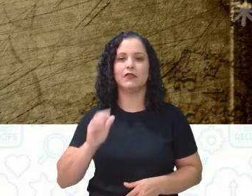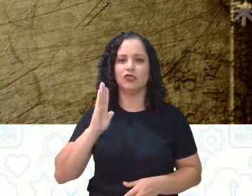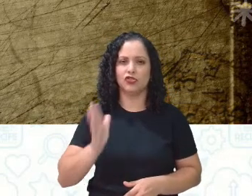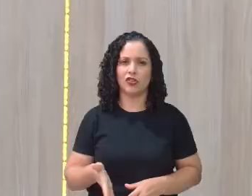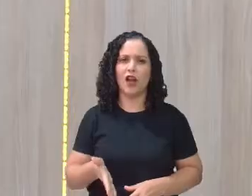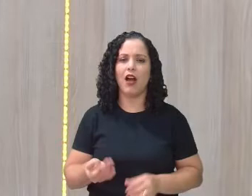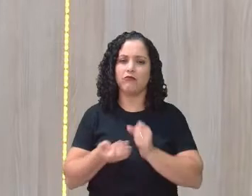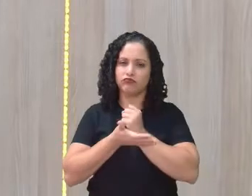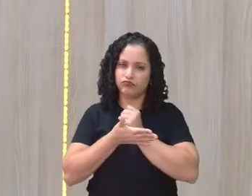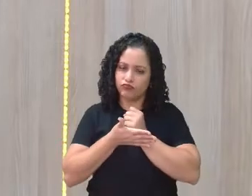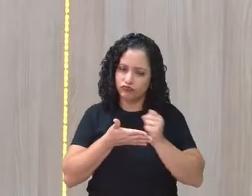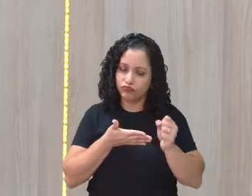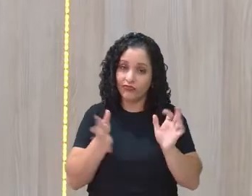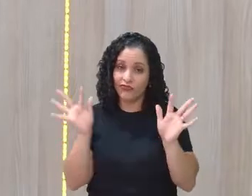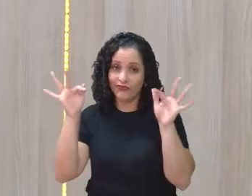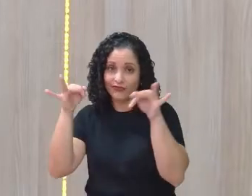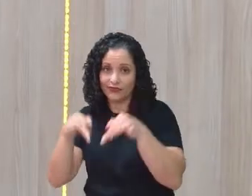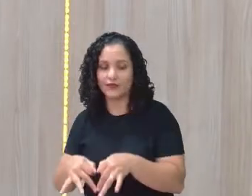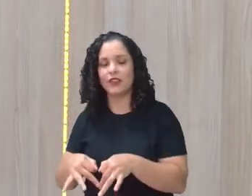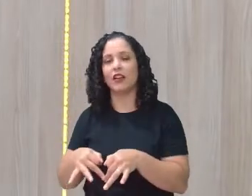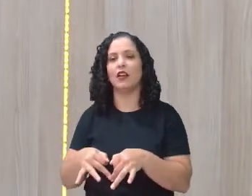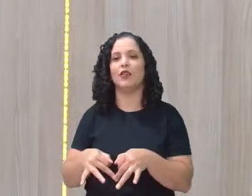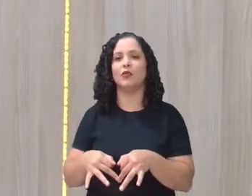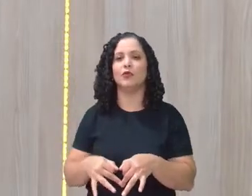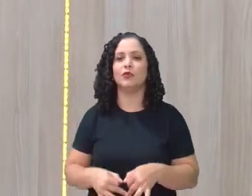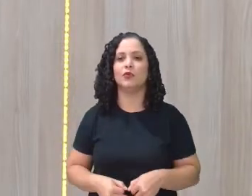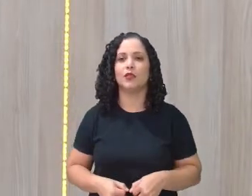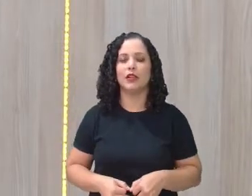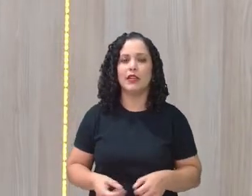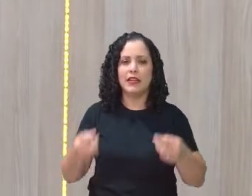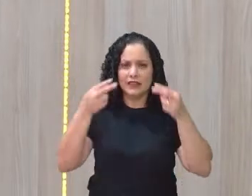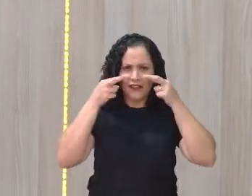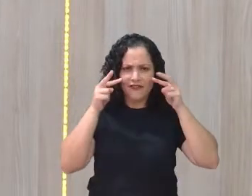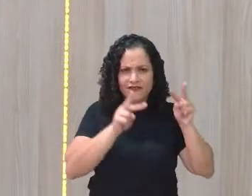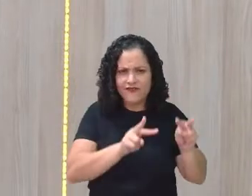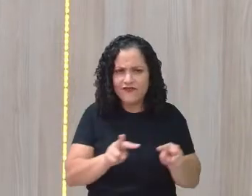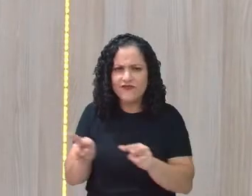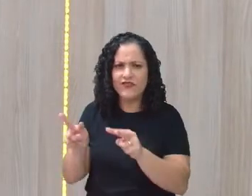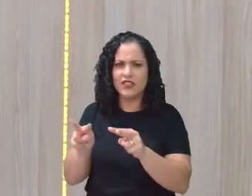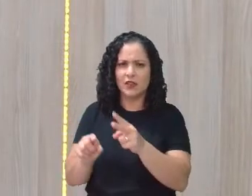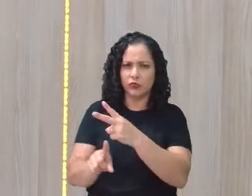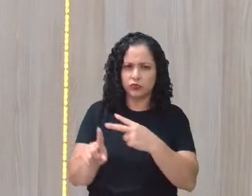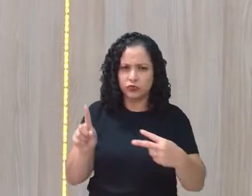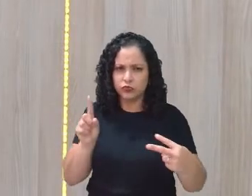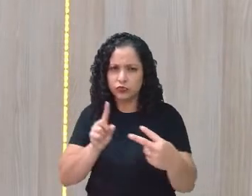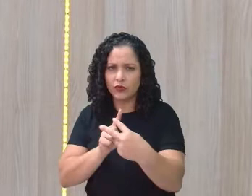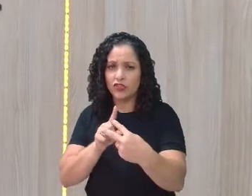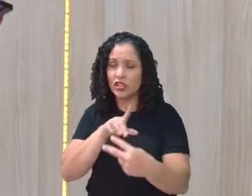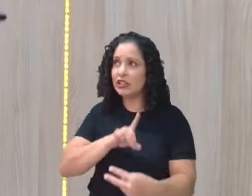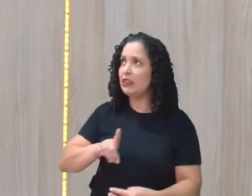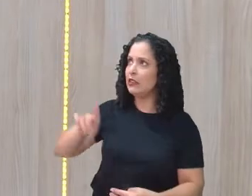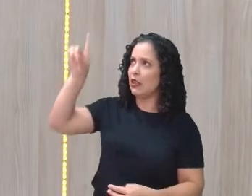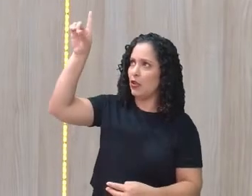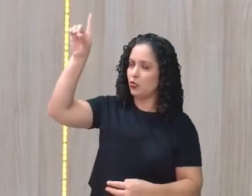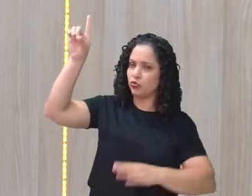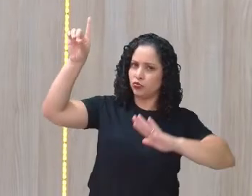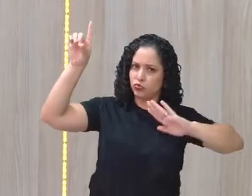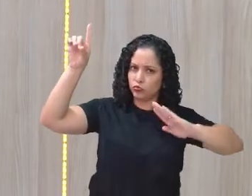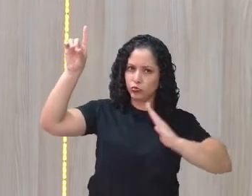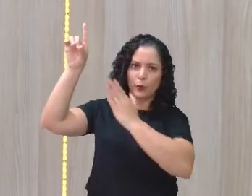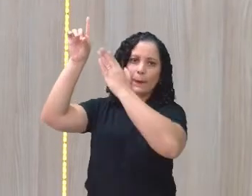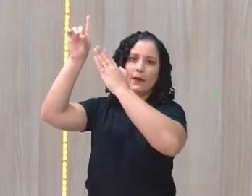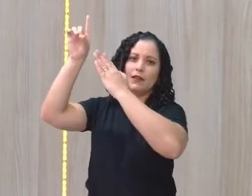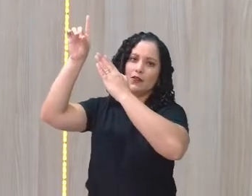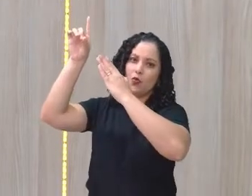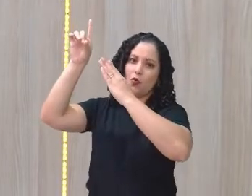estava aí nos seus finalmente, e essa visão teocêntrica, né, onde Deus é o centro de todo o universo,